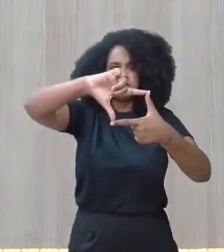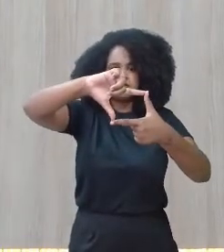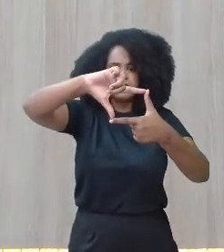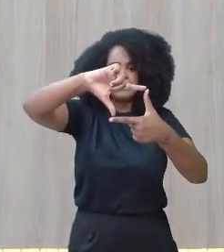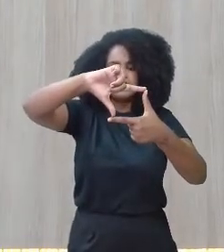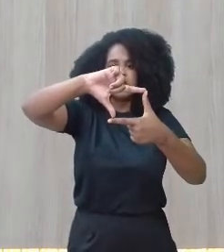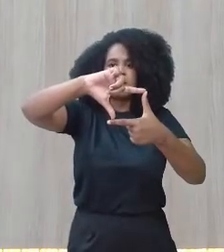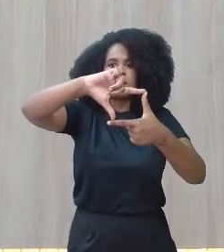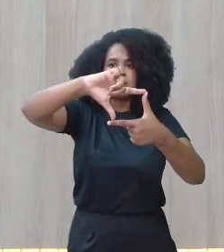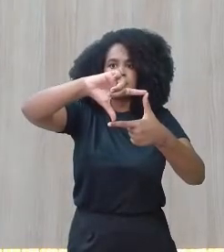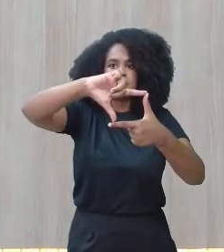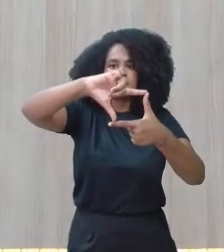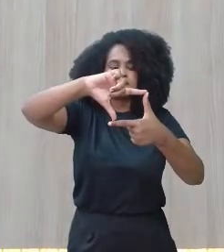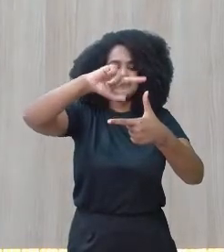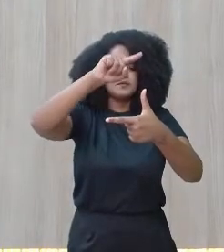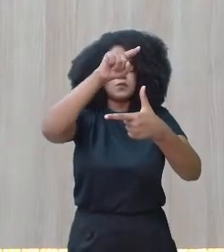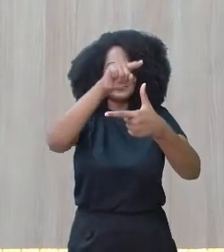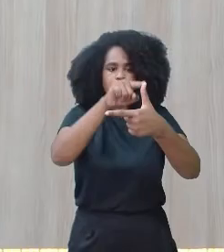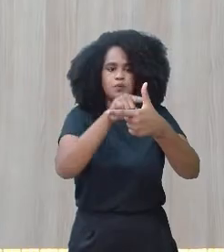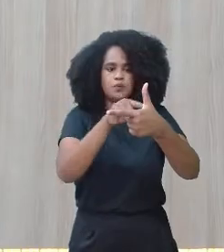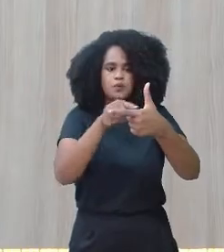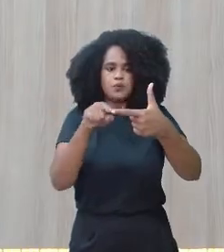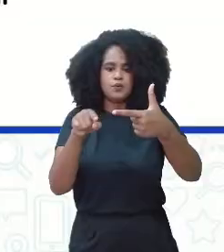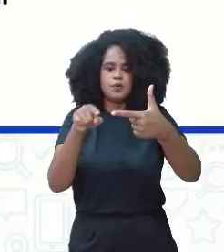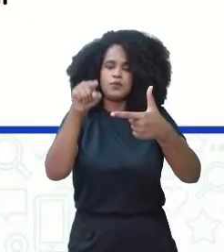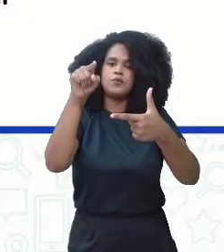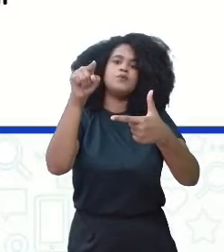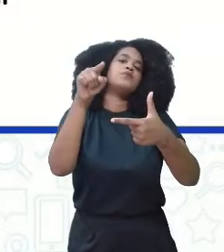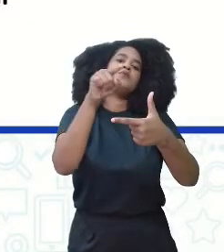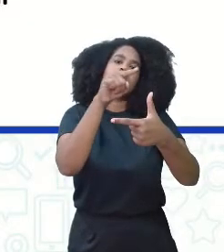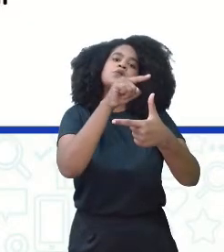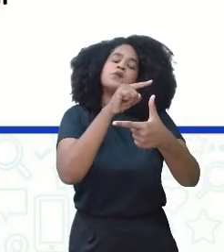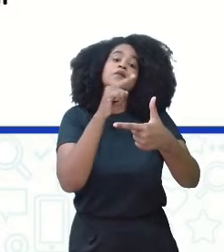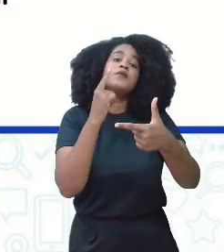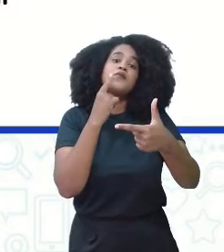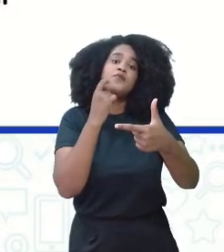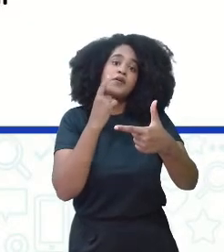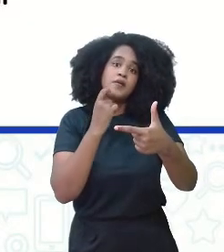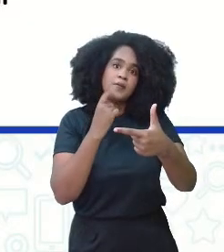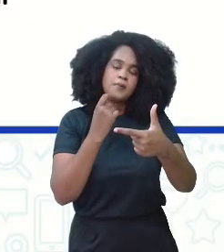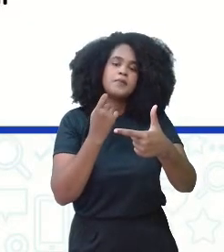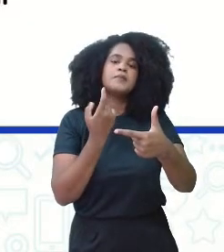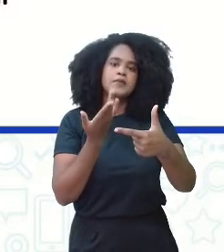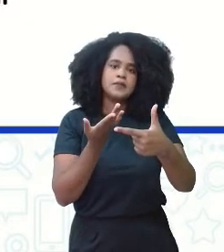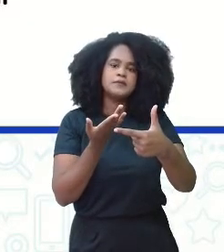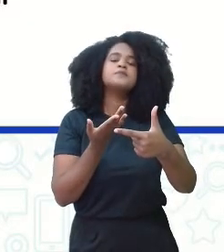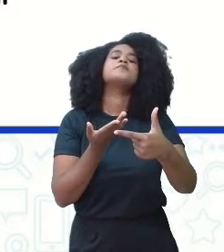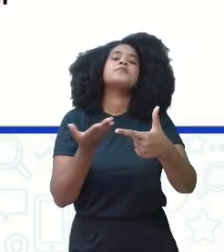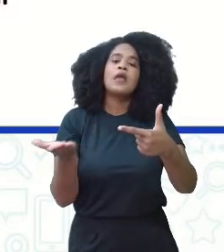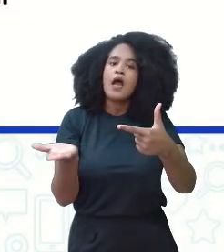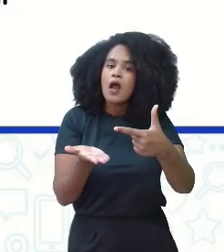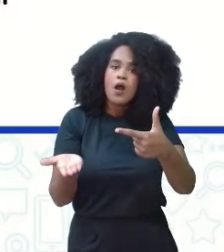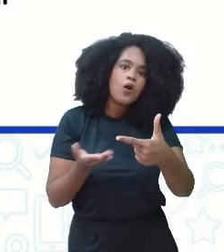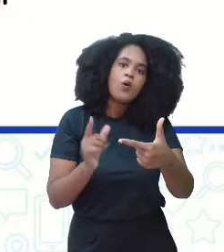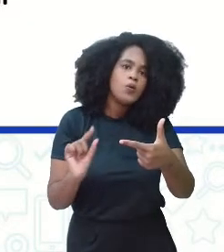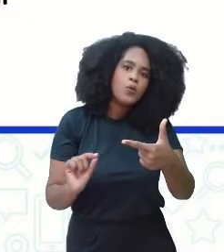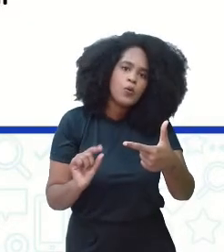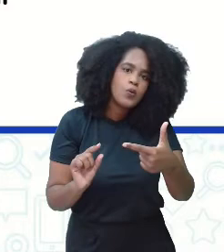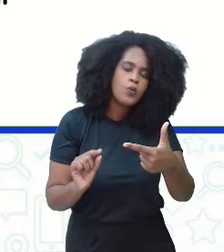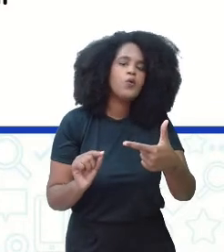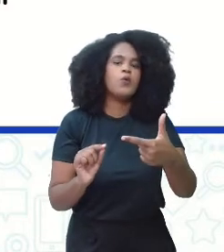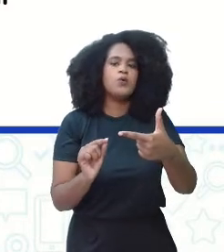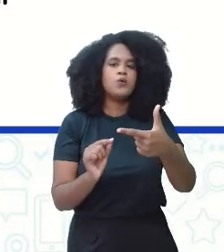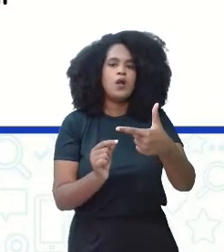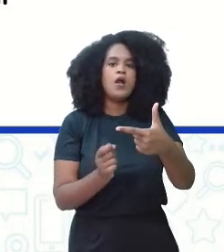esse contorno em vermelho aqui. E aí a gente vai contar quantos tracinhos, né, quantos ladinhos de quadrado